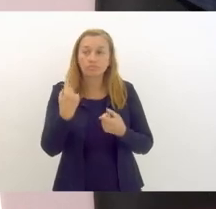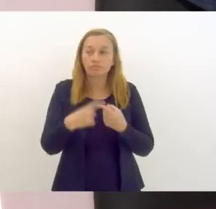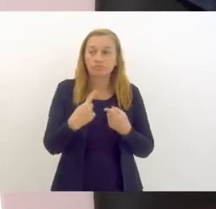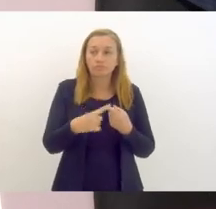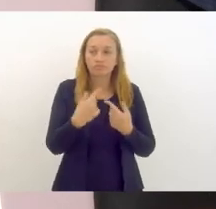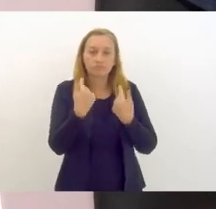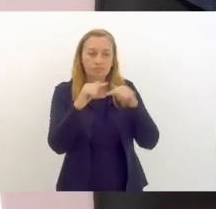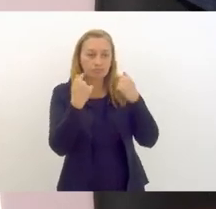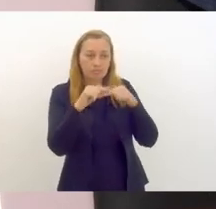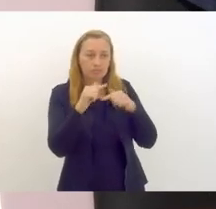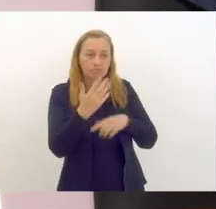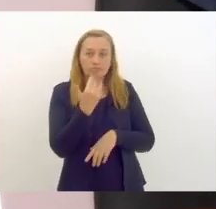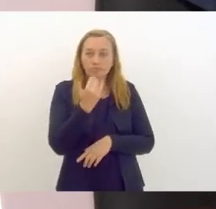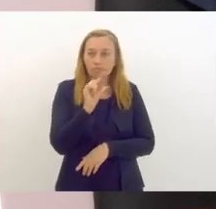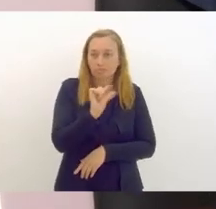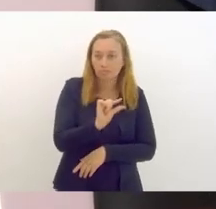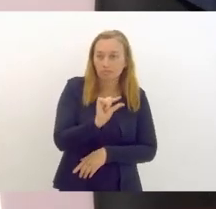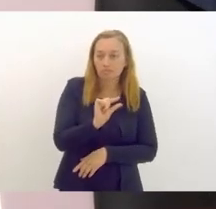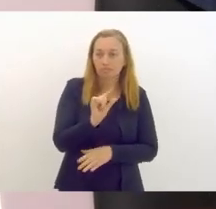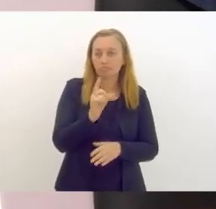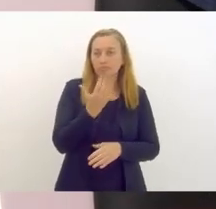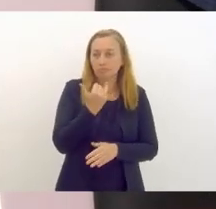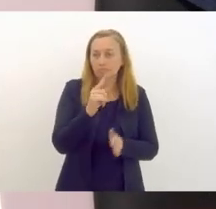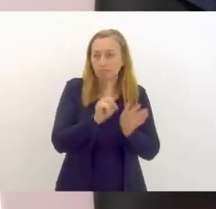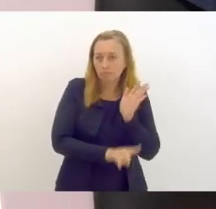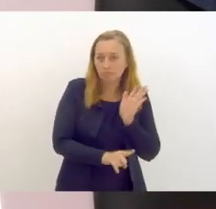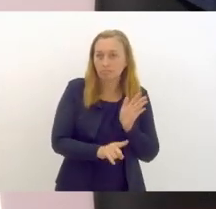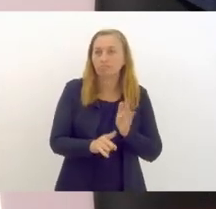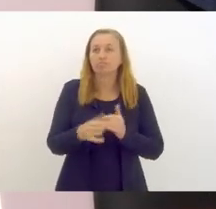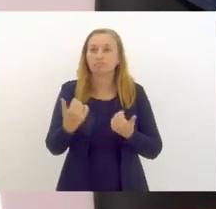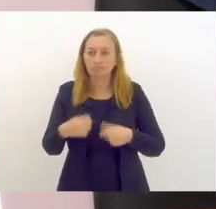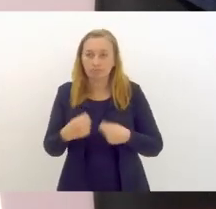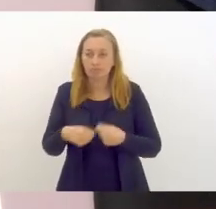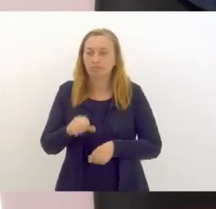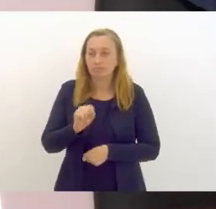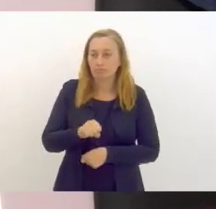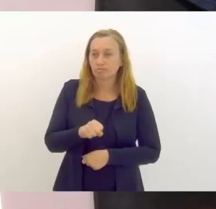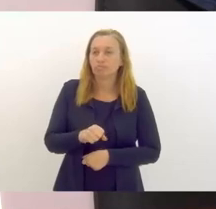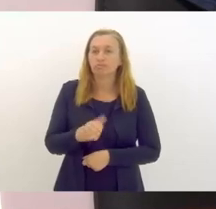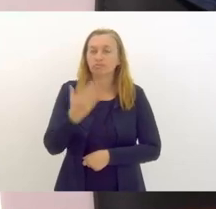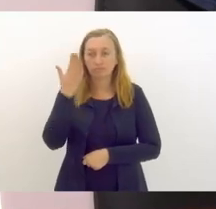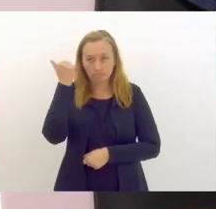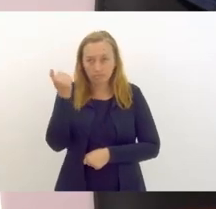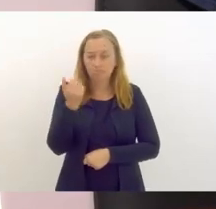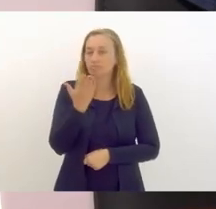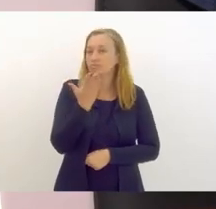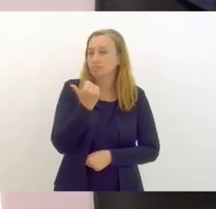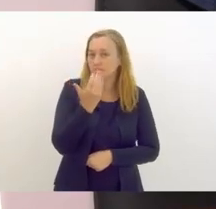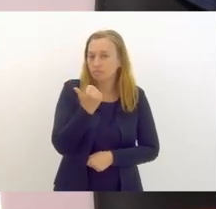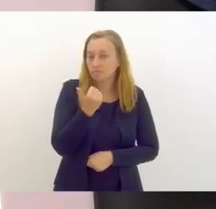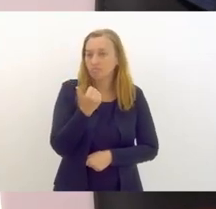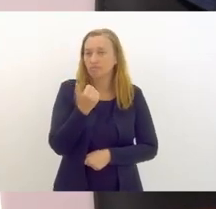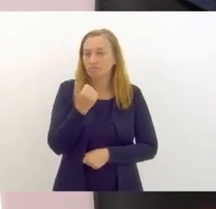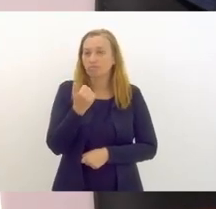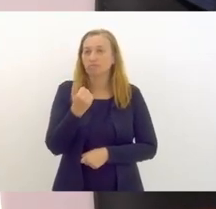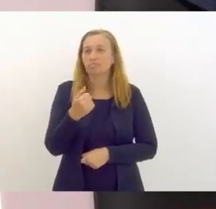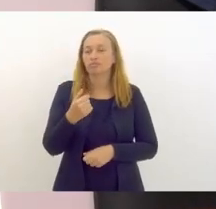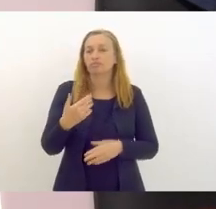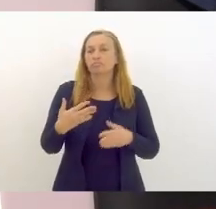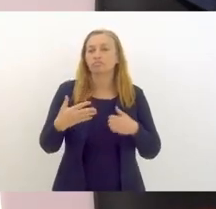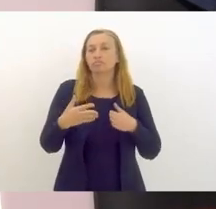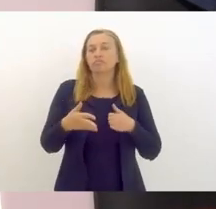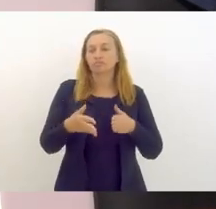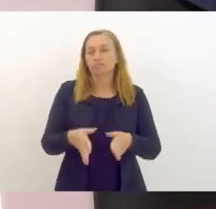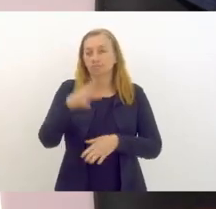comendo pouco, estão comendo menos. Então, é uma necessidade. A gente sabe que a comida, a alimentação, reflete no aprendizado.